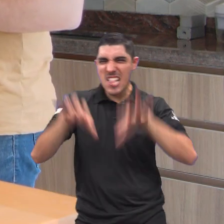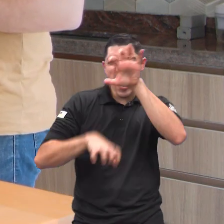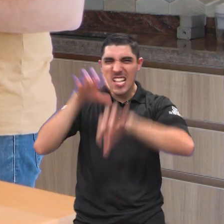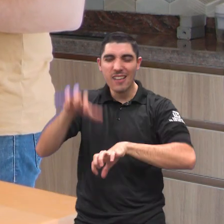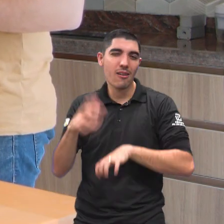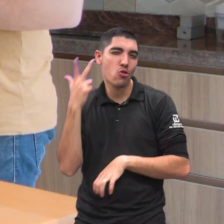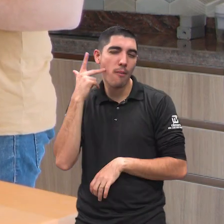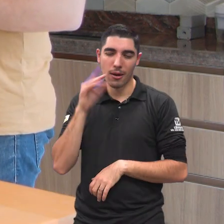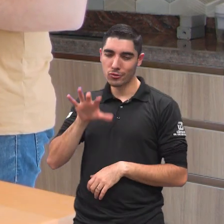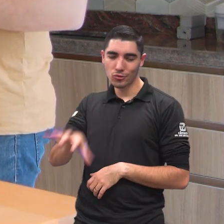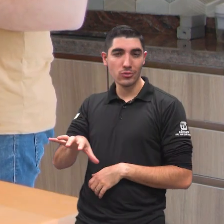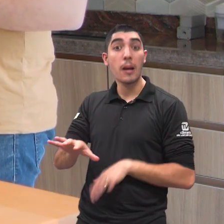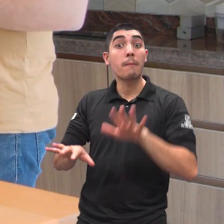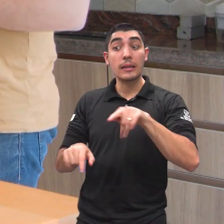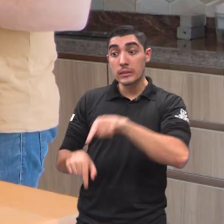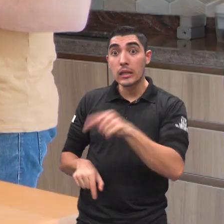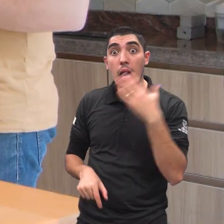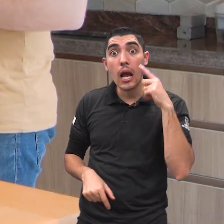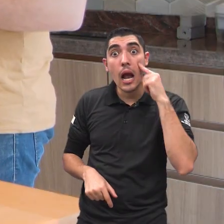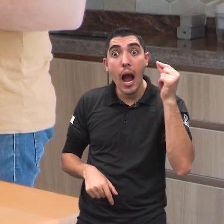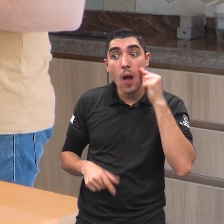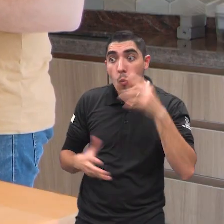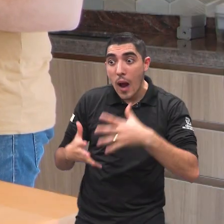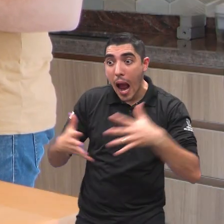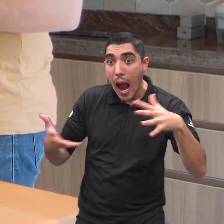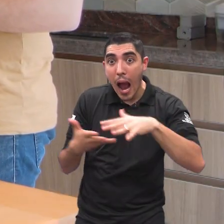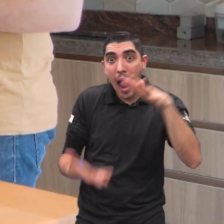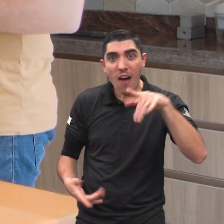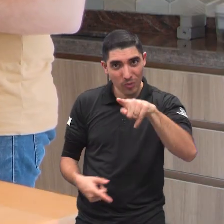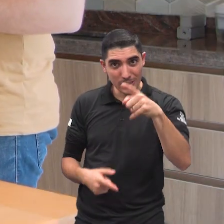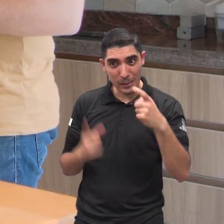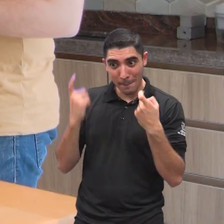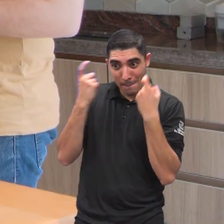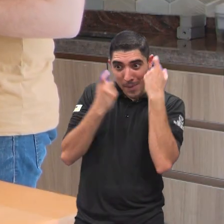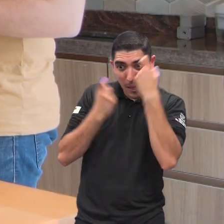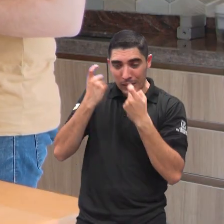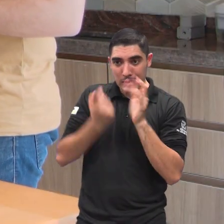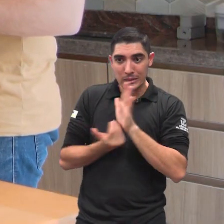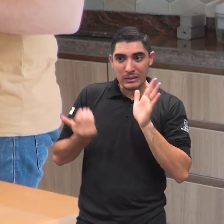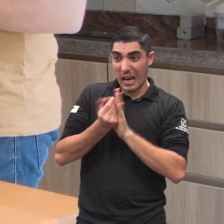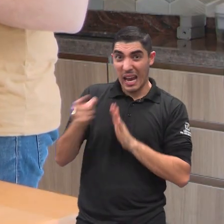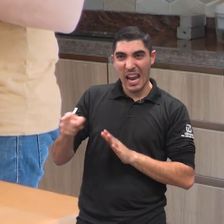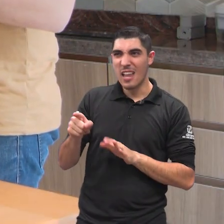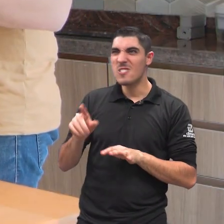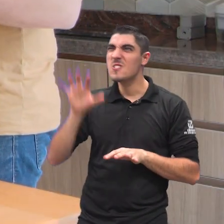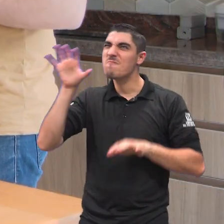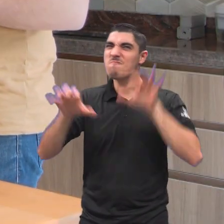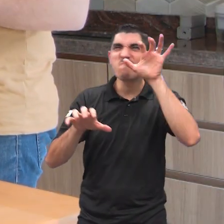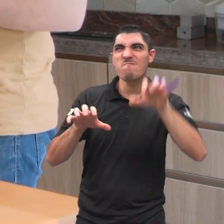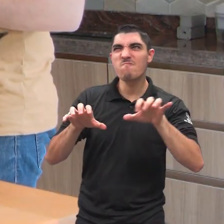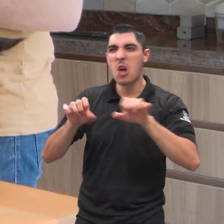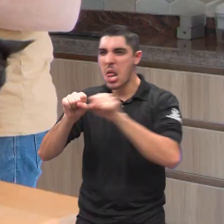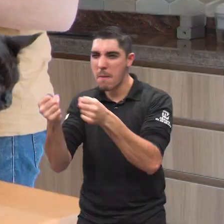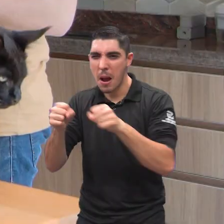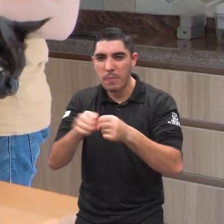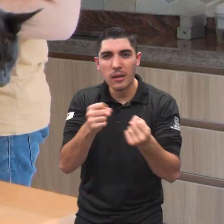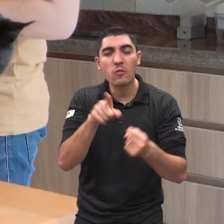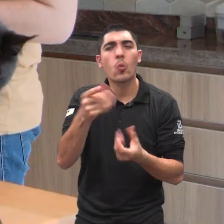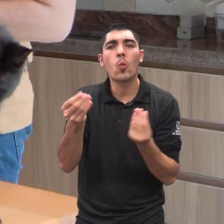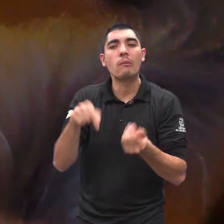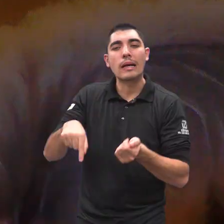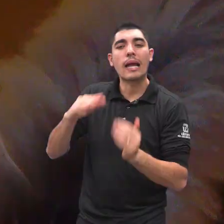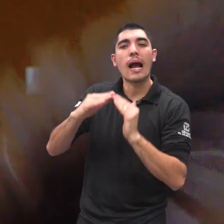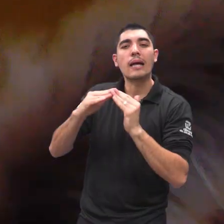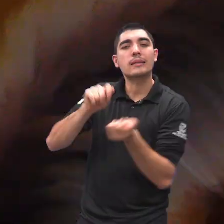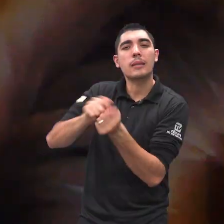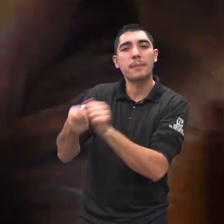natural, instintivo. Agora, quando é um gato desse tamanho, a preocupação fica maior de repente quebrar alguma coisa em casa, tem que adaptar como é